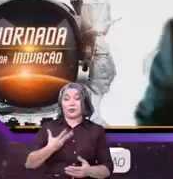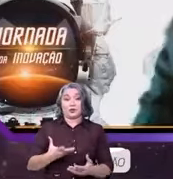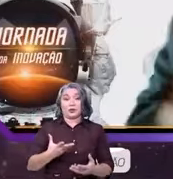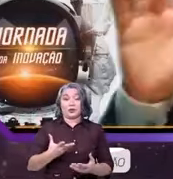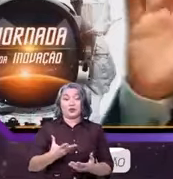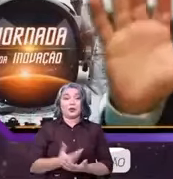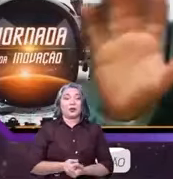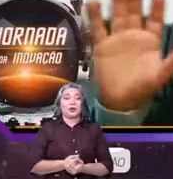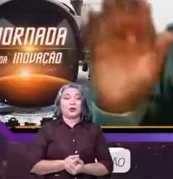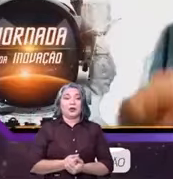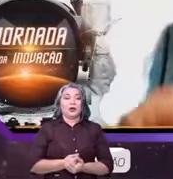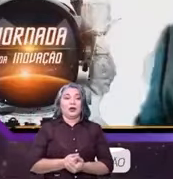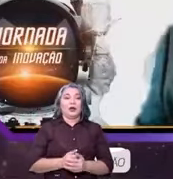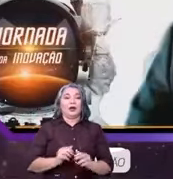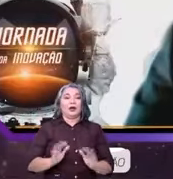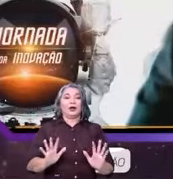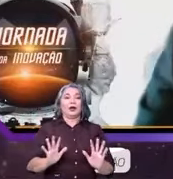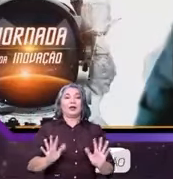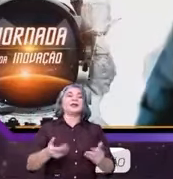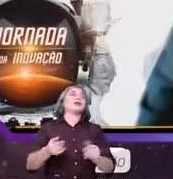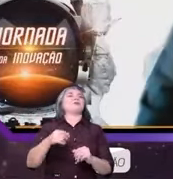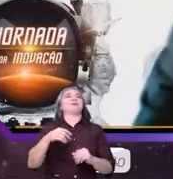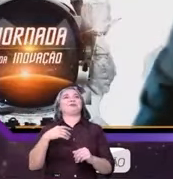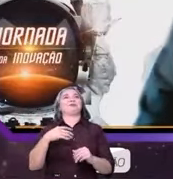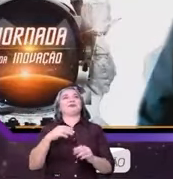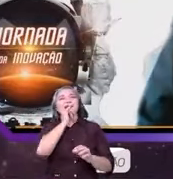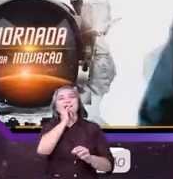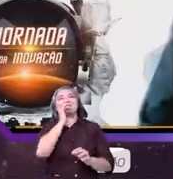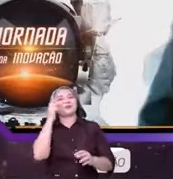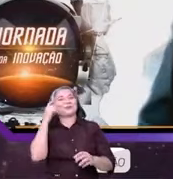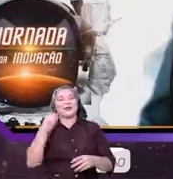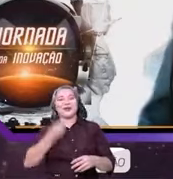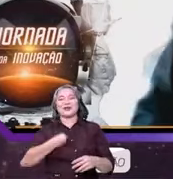nessa... A nossa vida parece um Instagram.